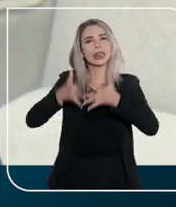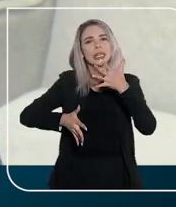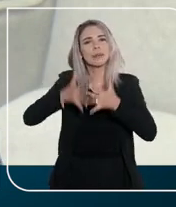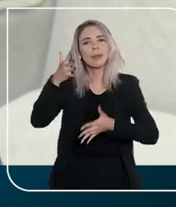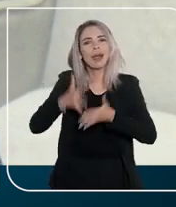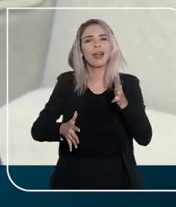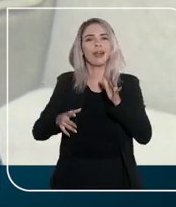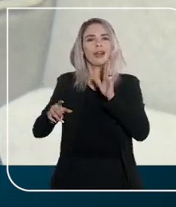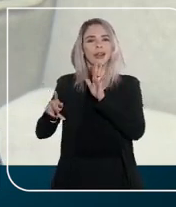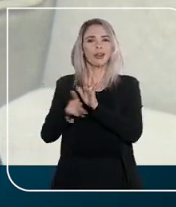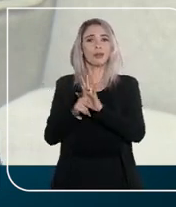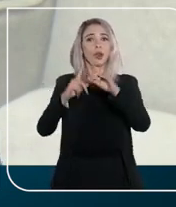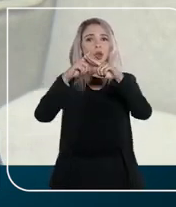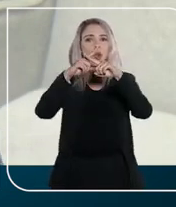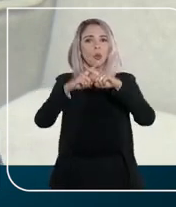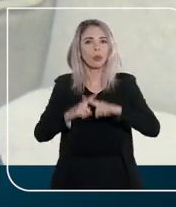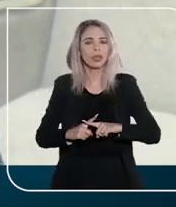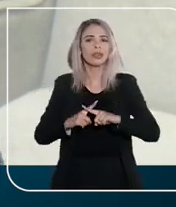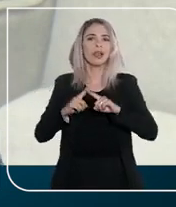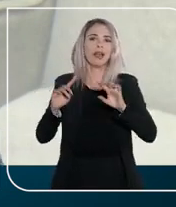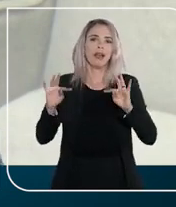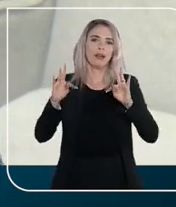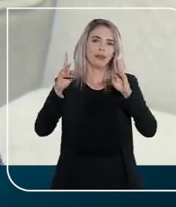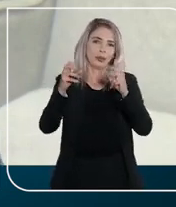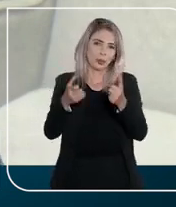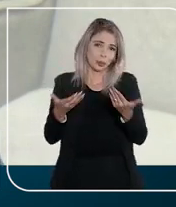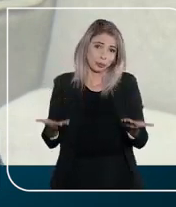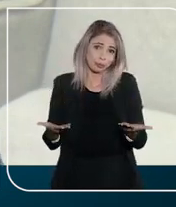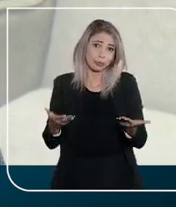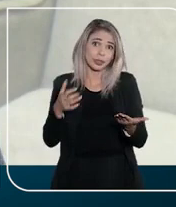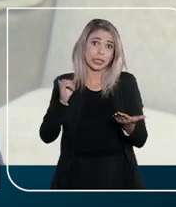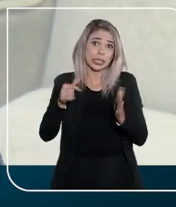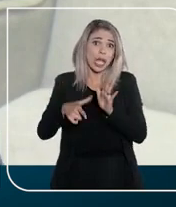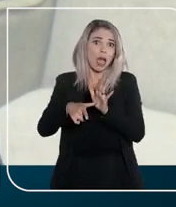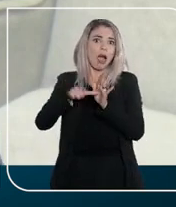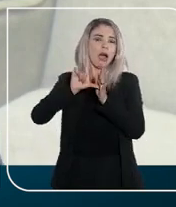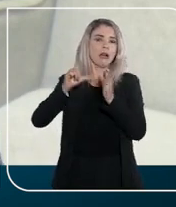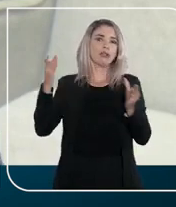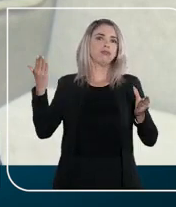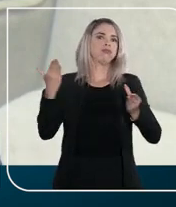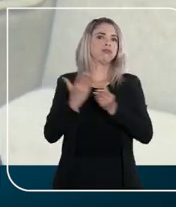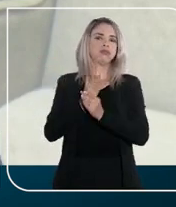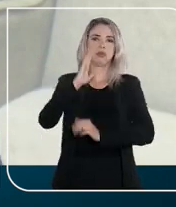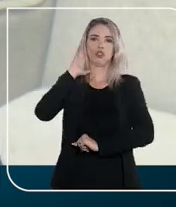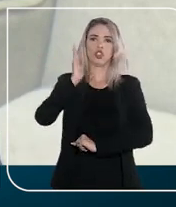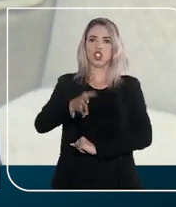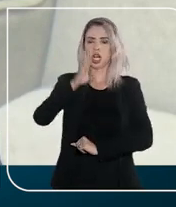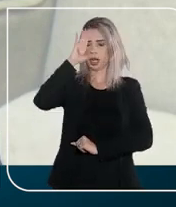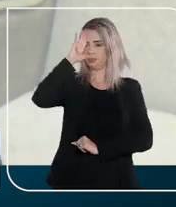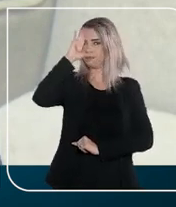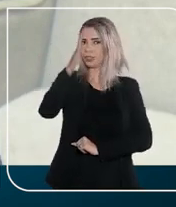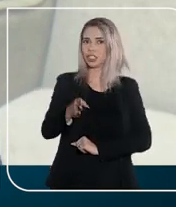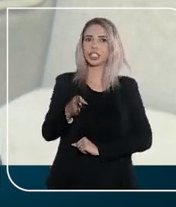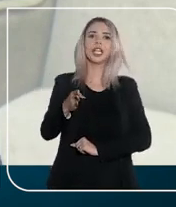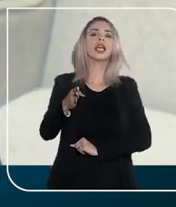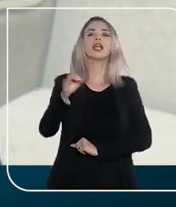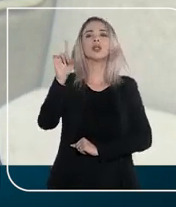tumultuando a competição, a disputa. Então, quanto antes o candidato possa